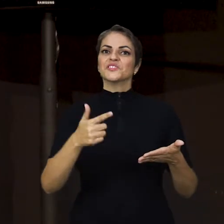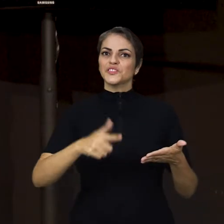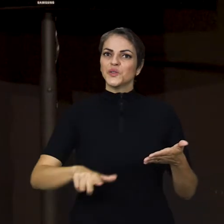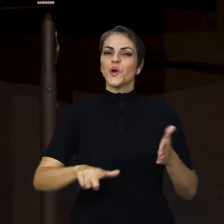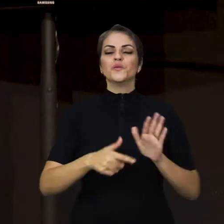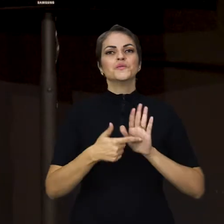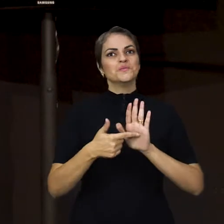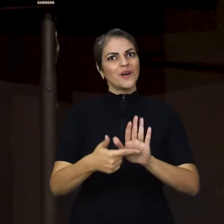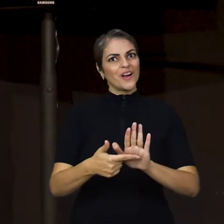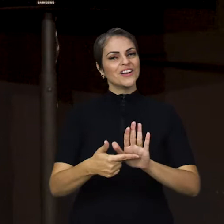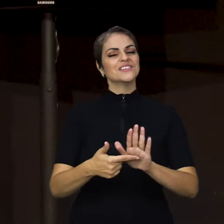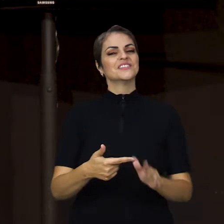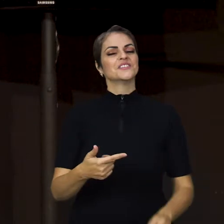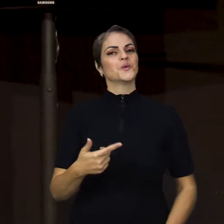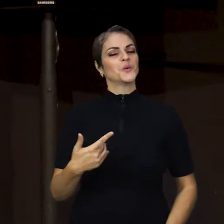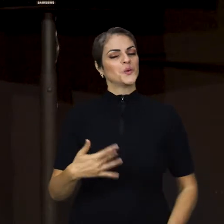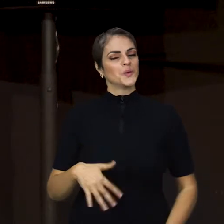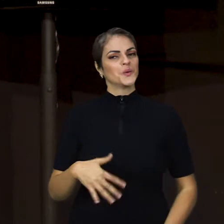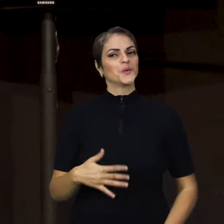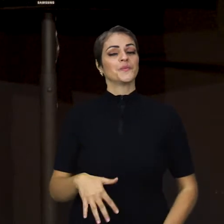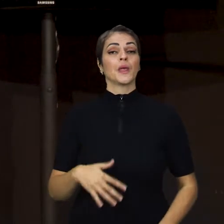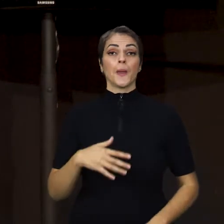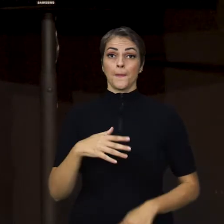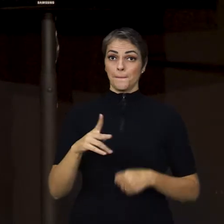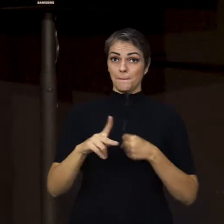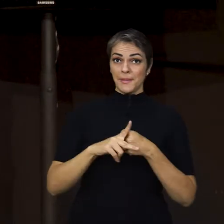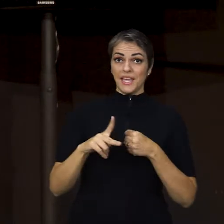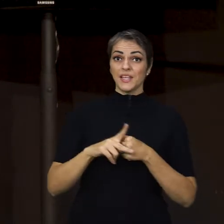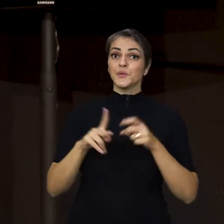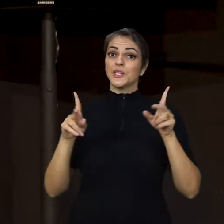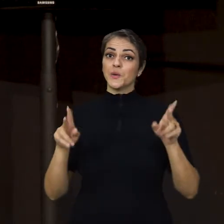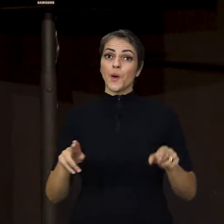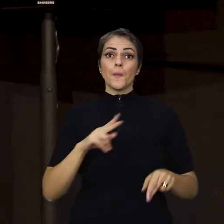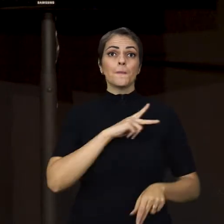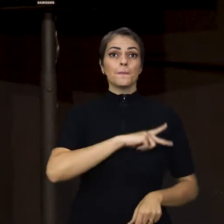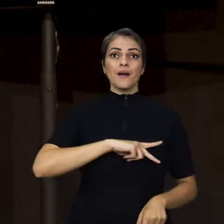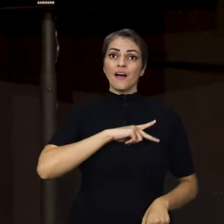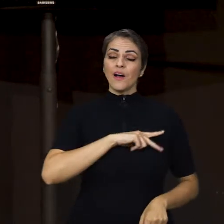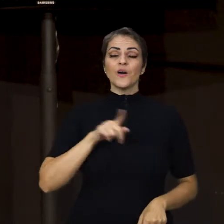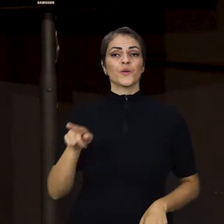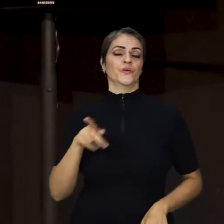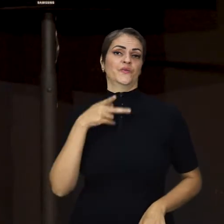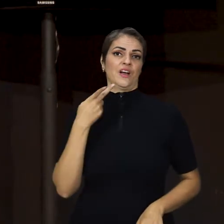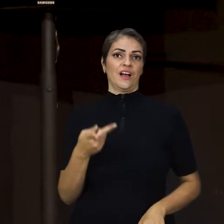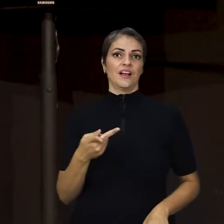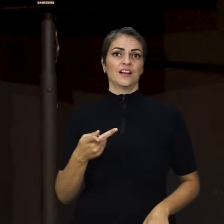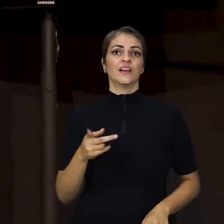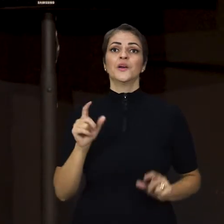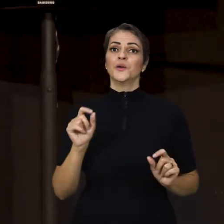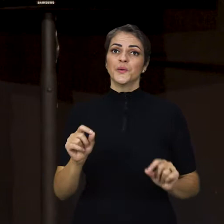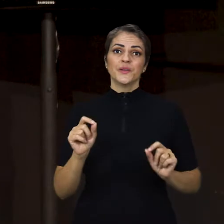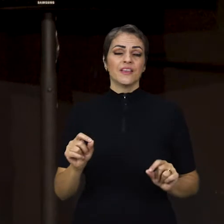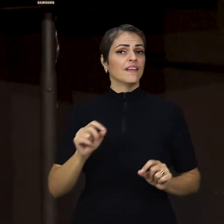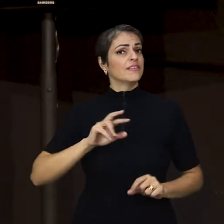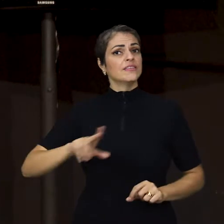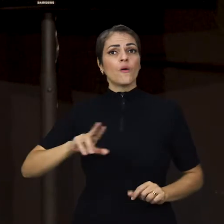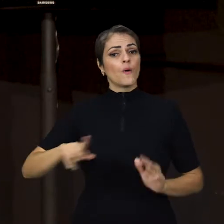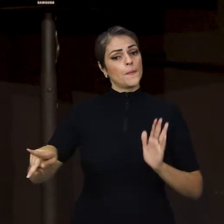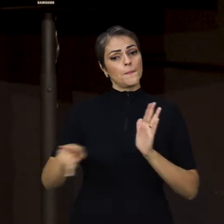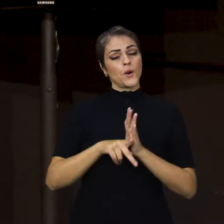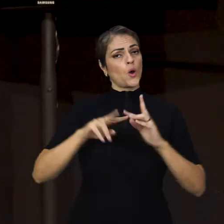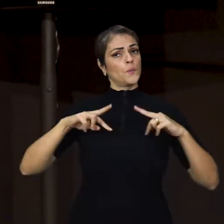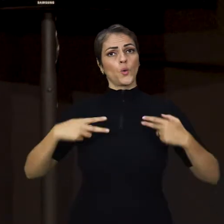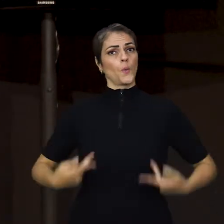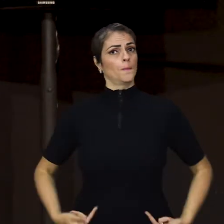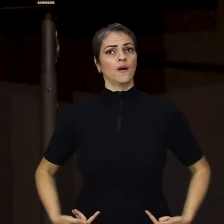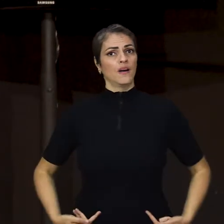história, porque Pedro, concordando com Paulo, ele diz, olha, a profecia não tem origem na vontade humana, mas é um